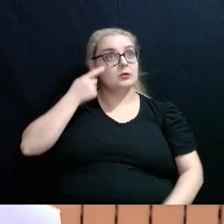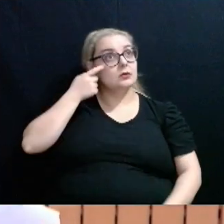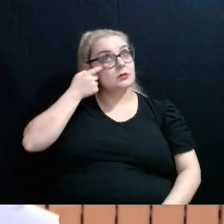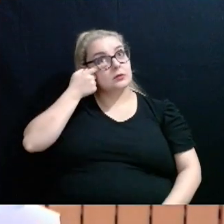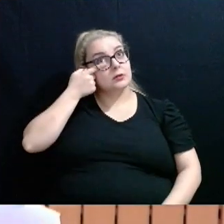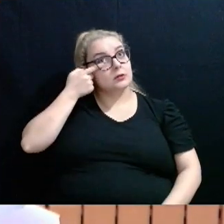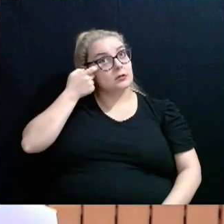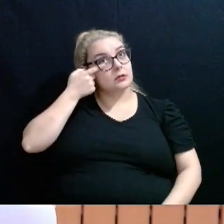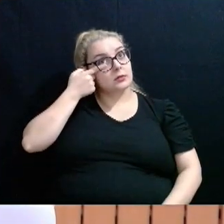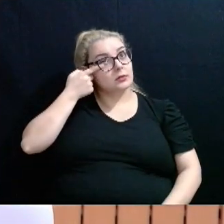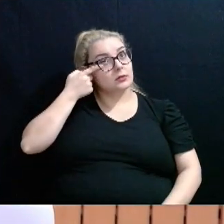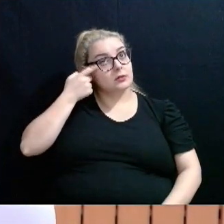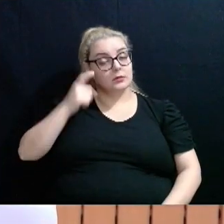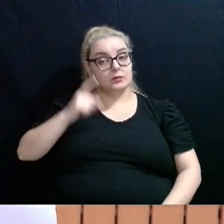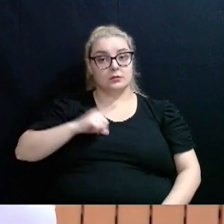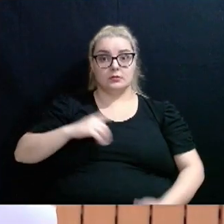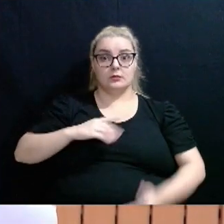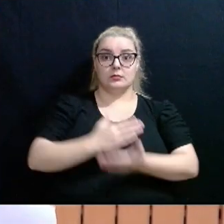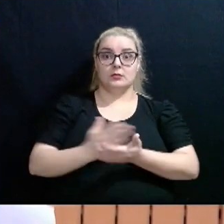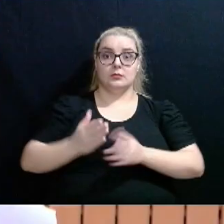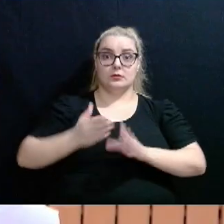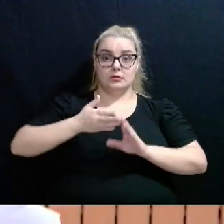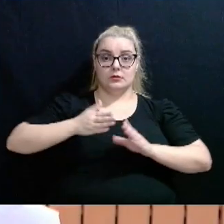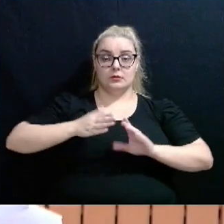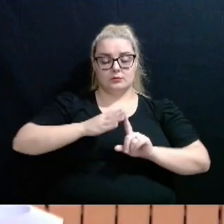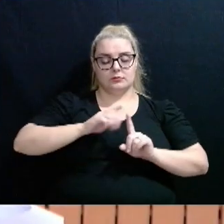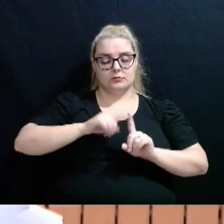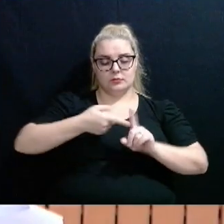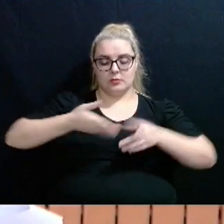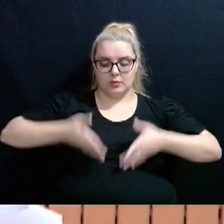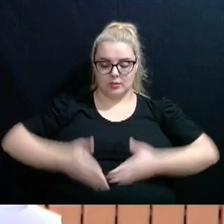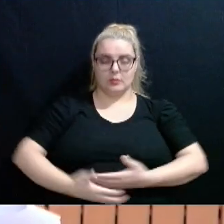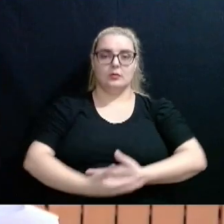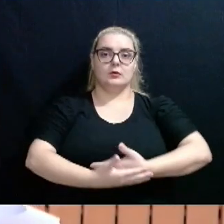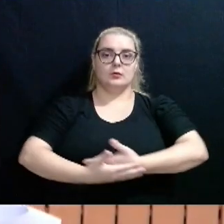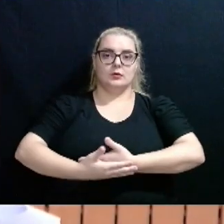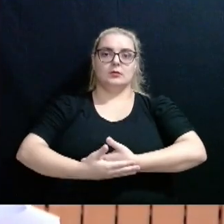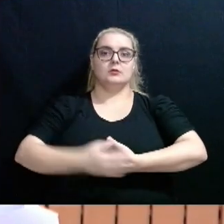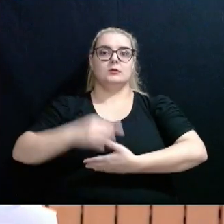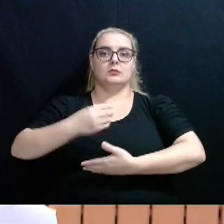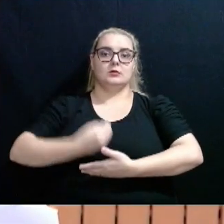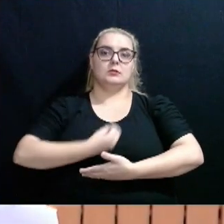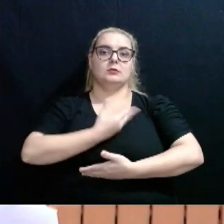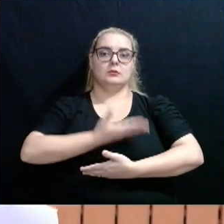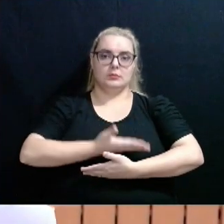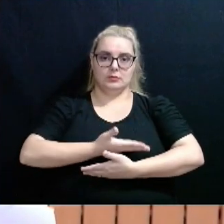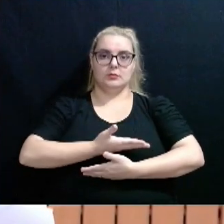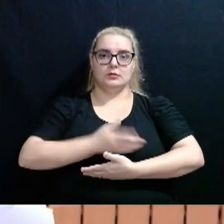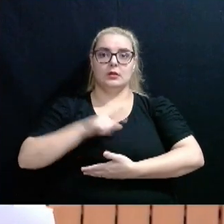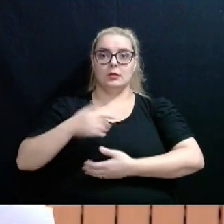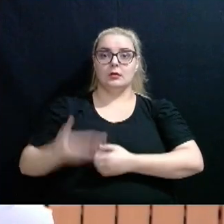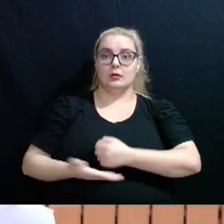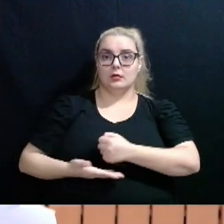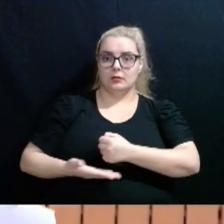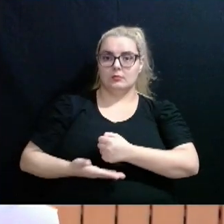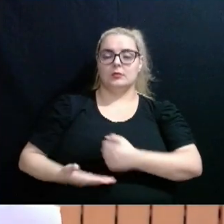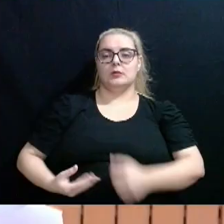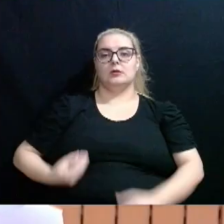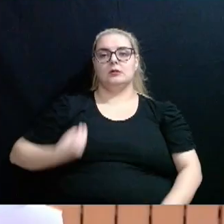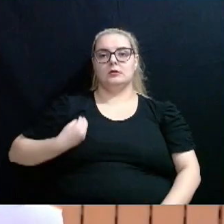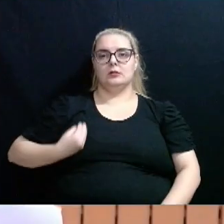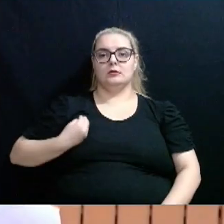início na concepção. E é isso que nos baseia, que baseia a nossa atuação. A vida humana tem início em sua